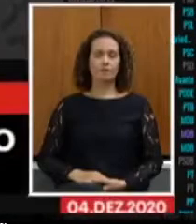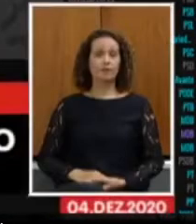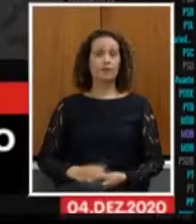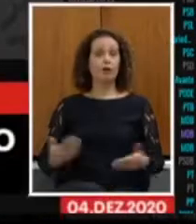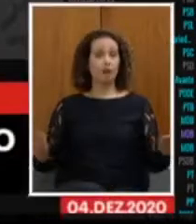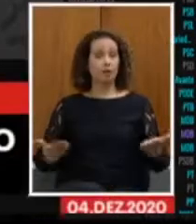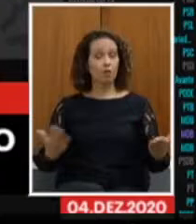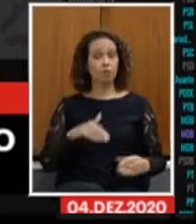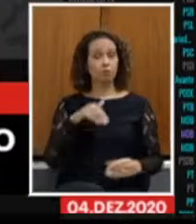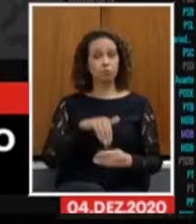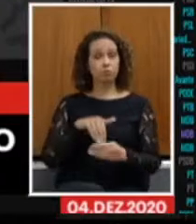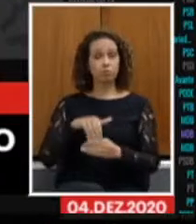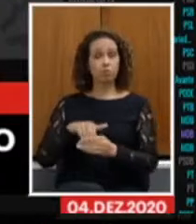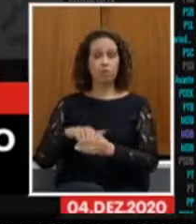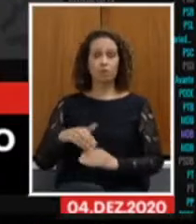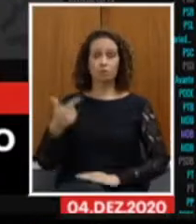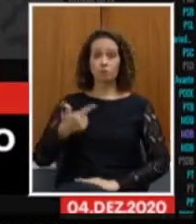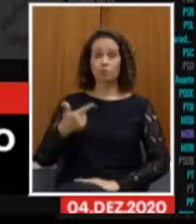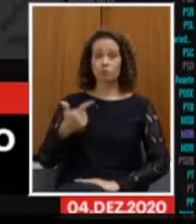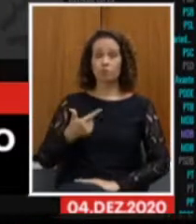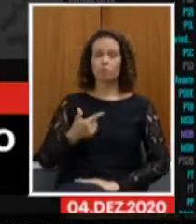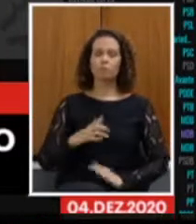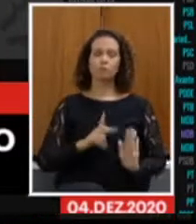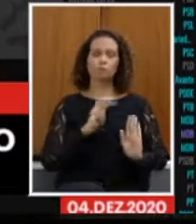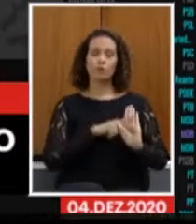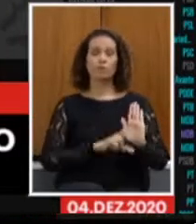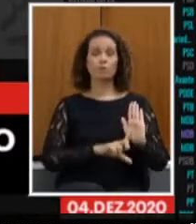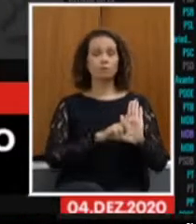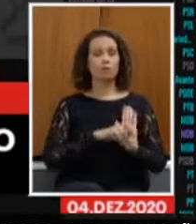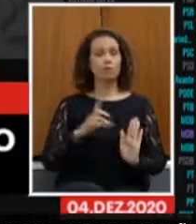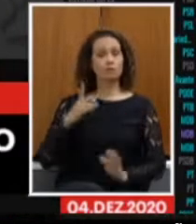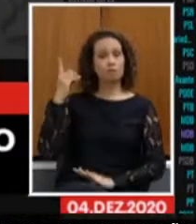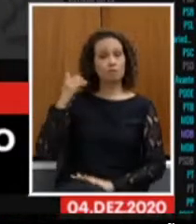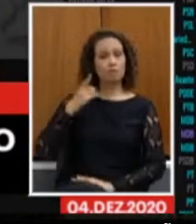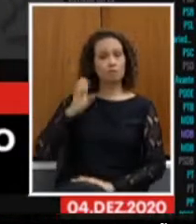Agora a votação em segundo turno de um projeto de lei do deputado